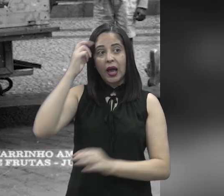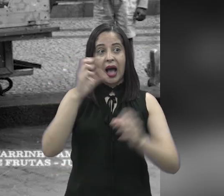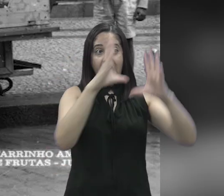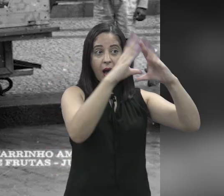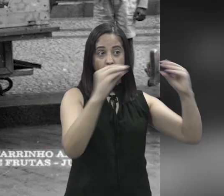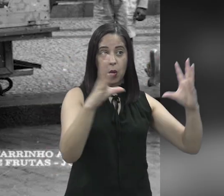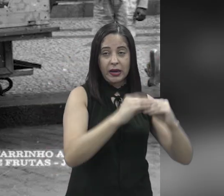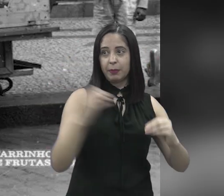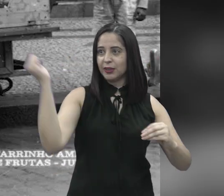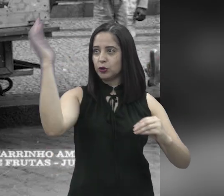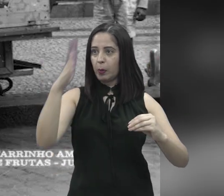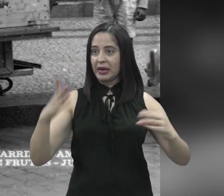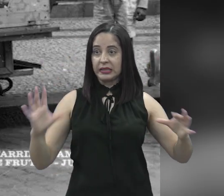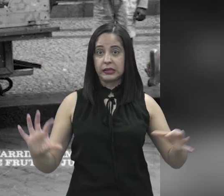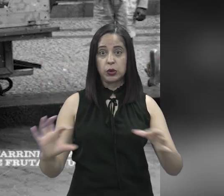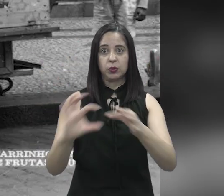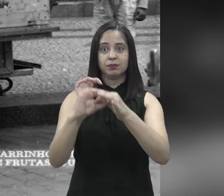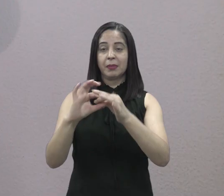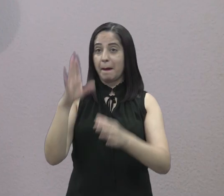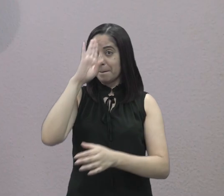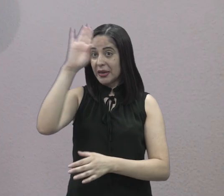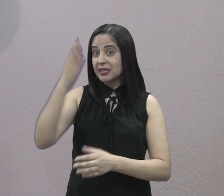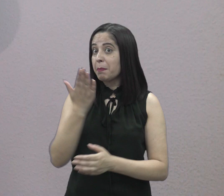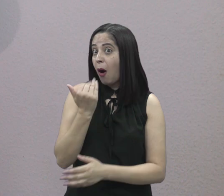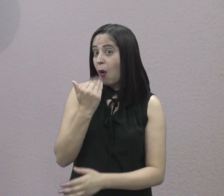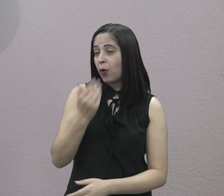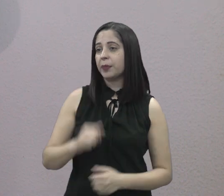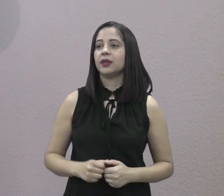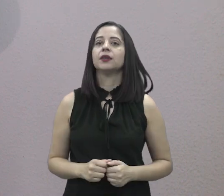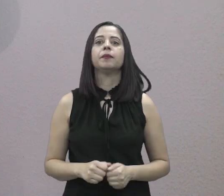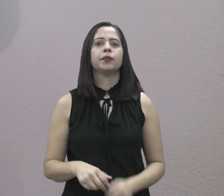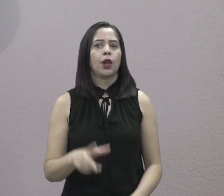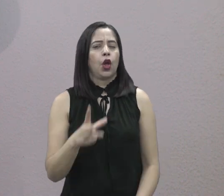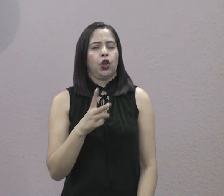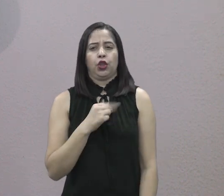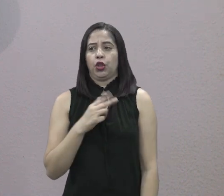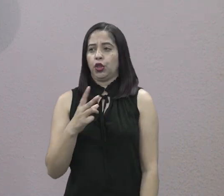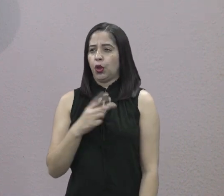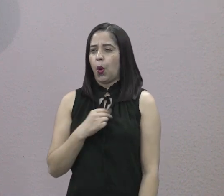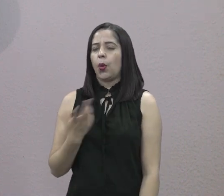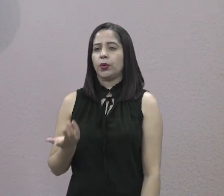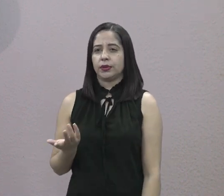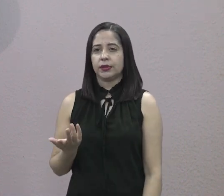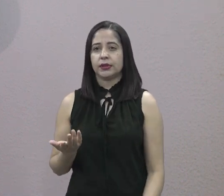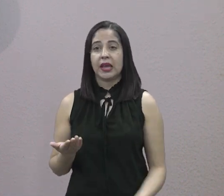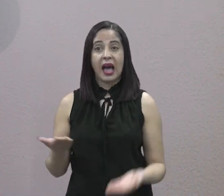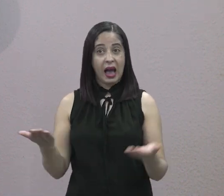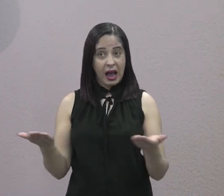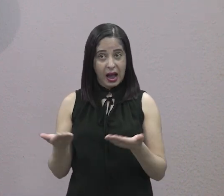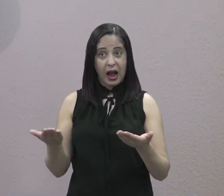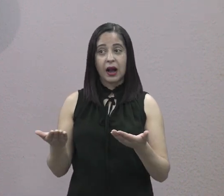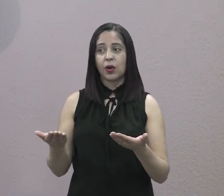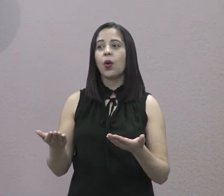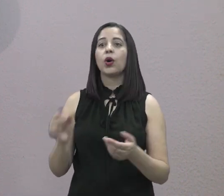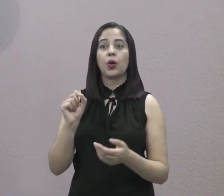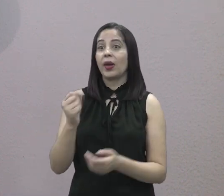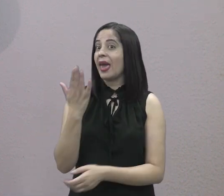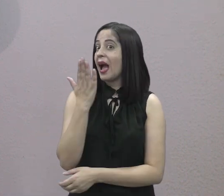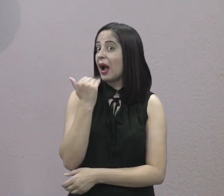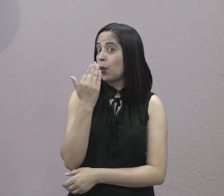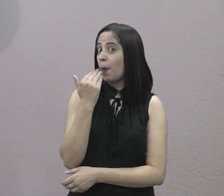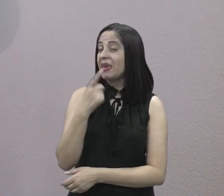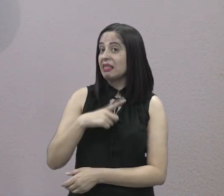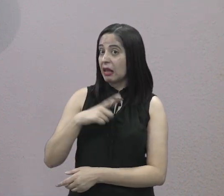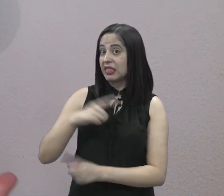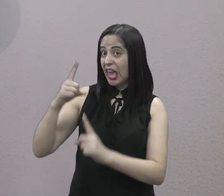brasileira, principalmente na culinária. As contribuições são muitas, né? O que a gente pode ver que o mais forte é a